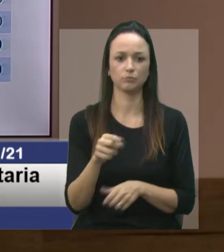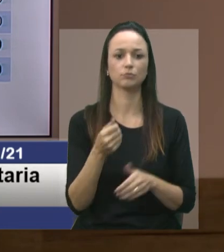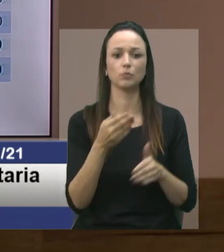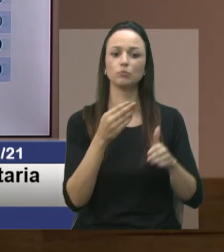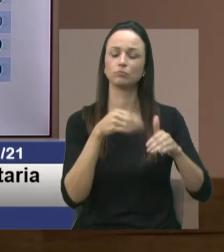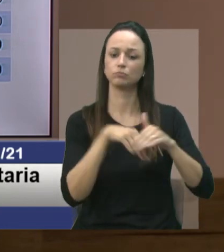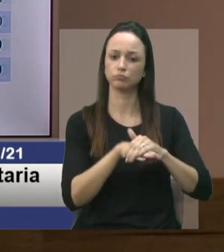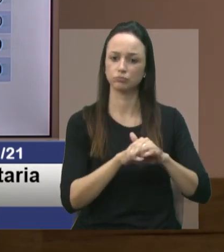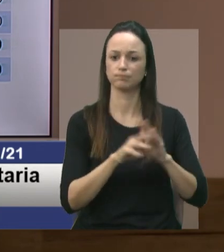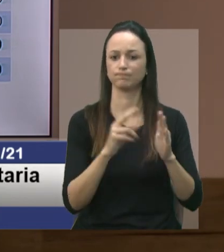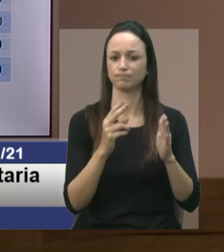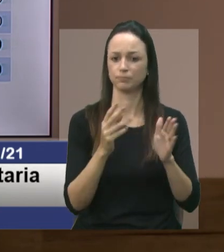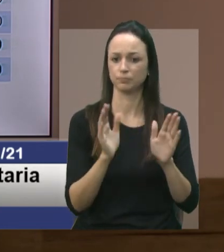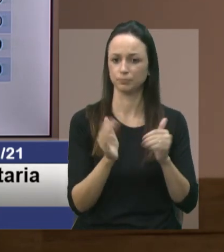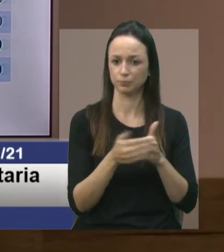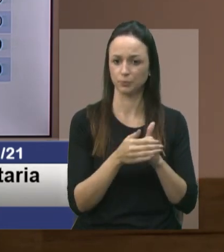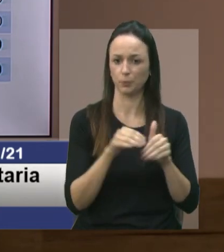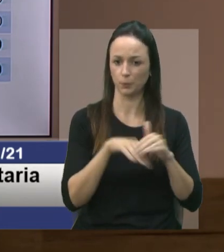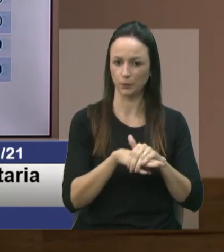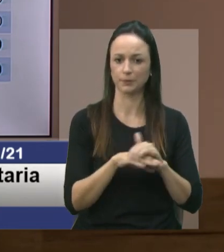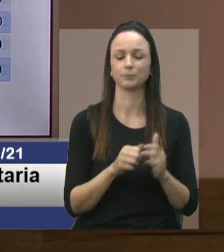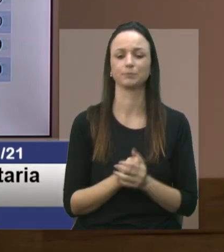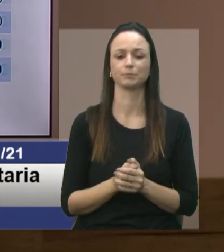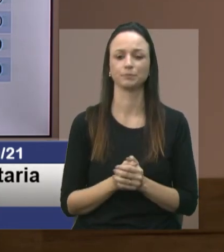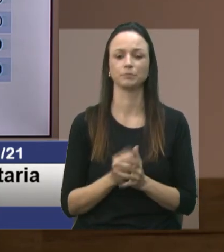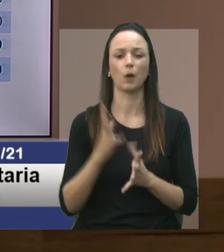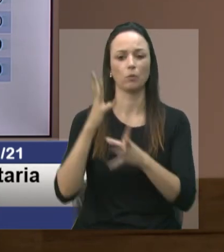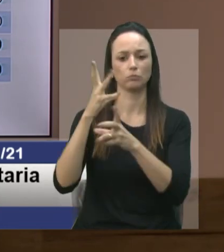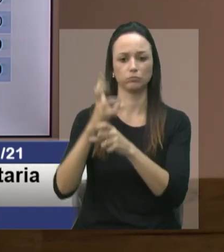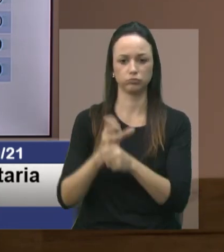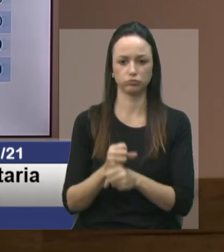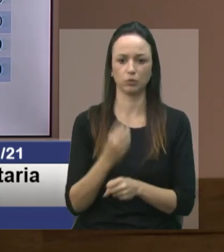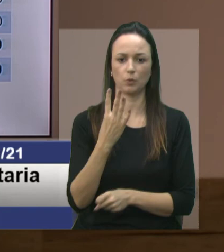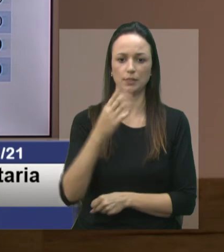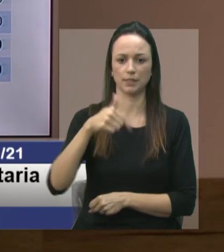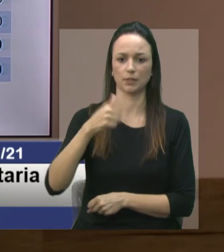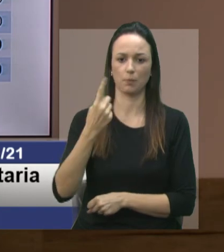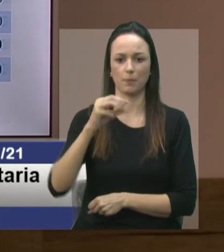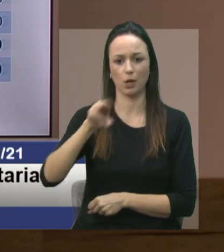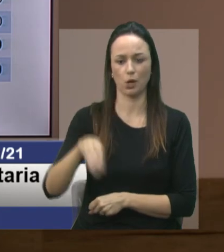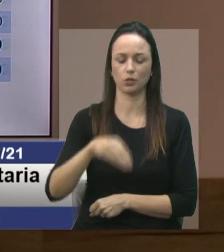contingência, e aí então totaliza o valor de